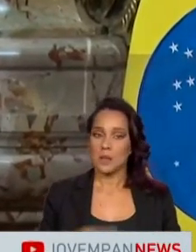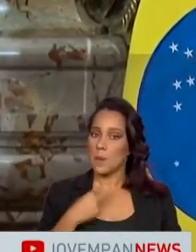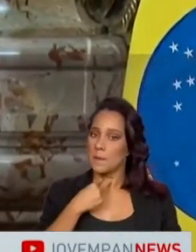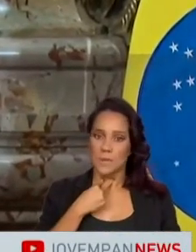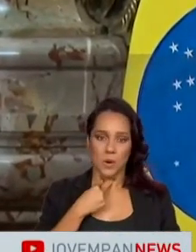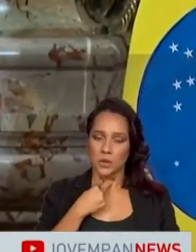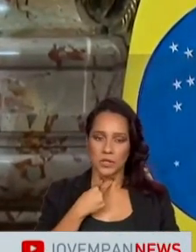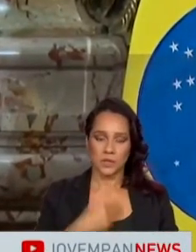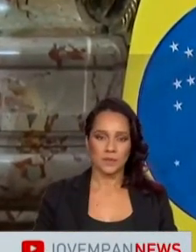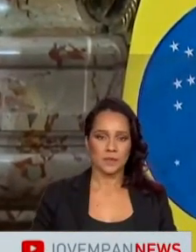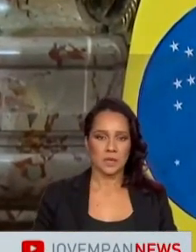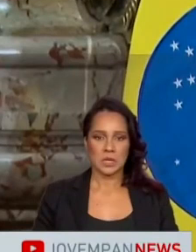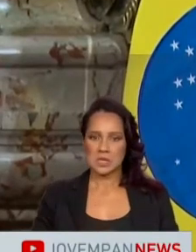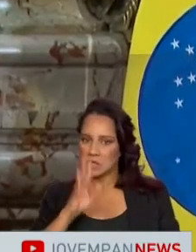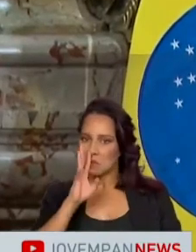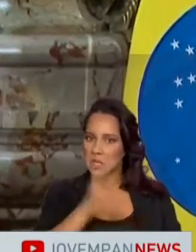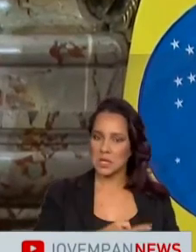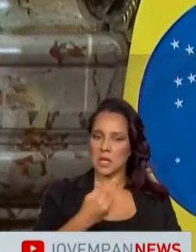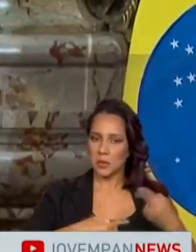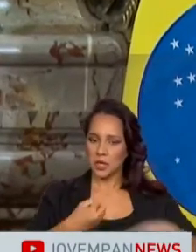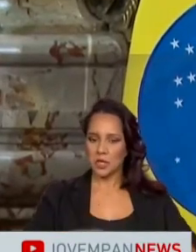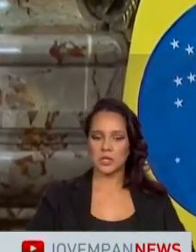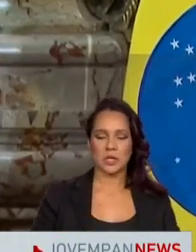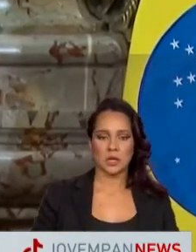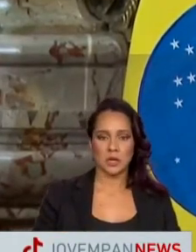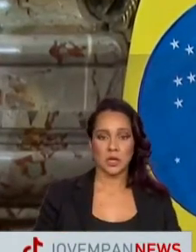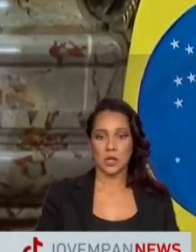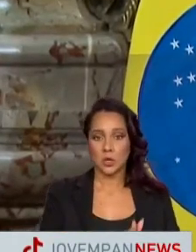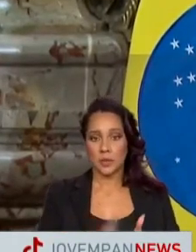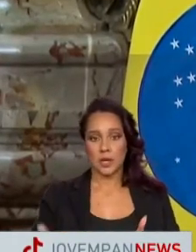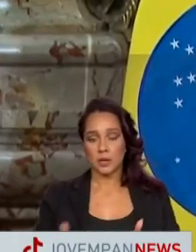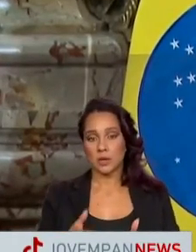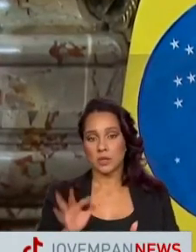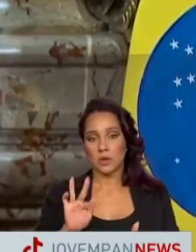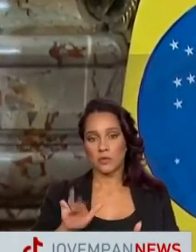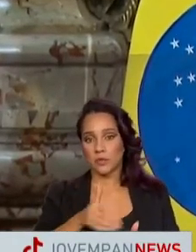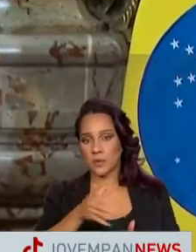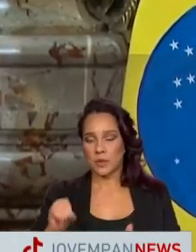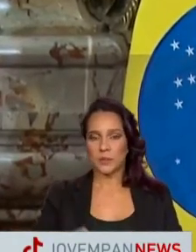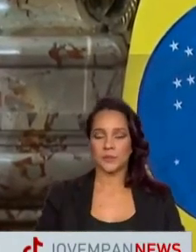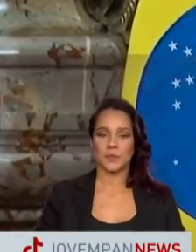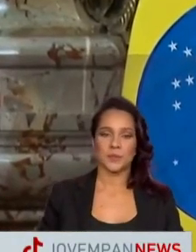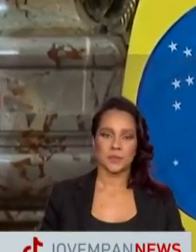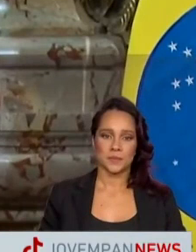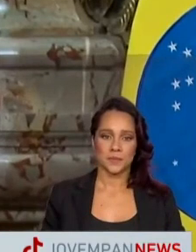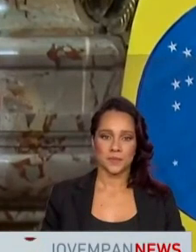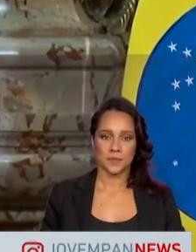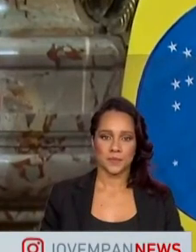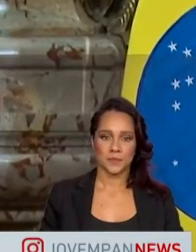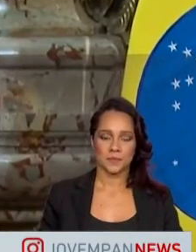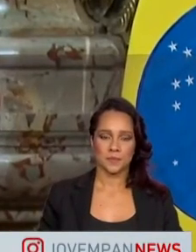pode se meter na política... Não pode meter-se no exercício da sua função. Durante o exercício das suas